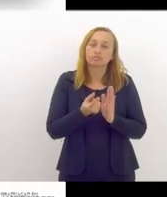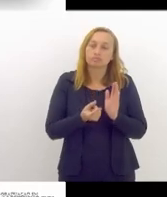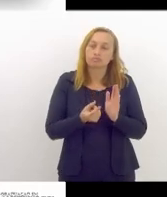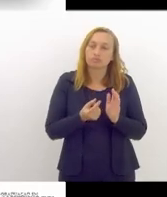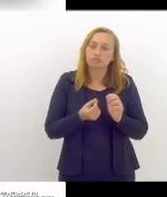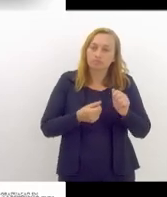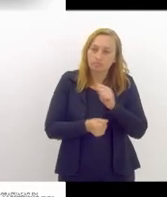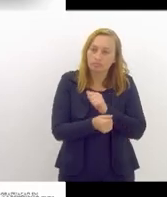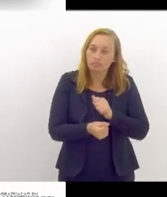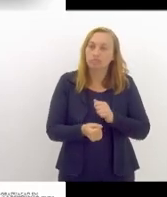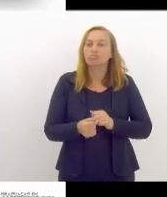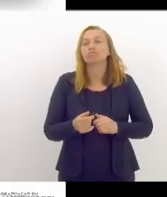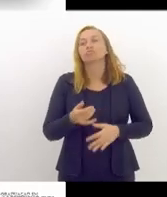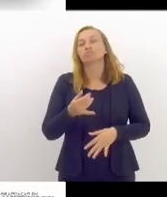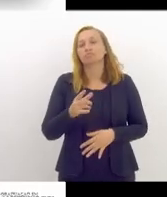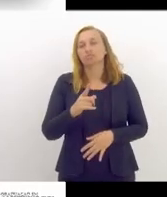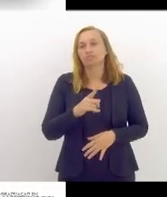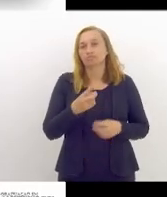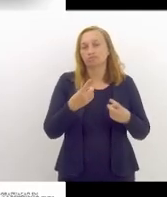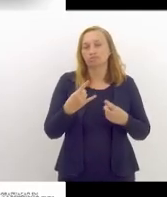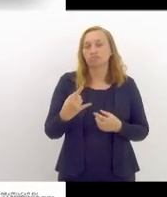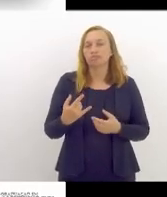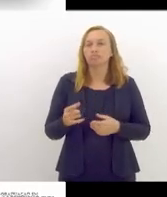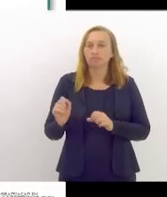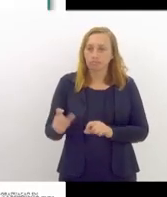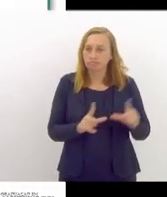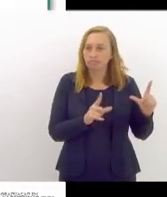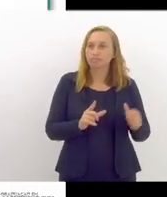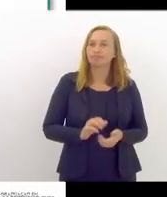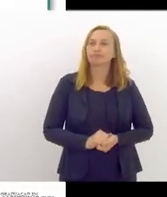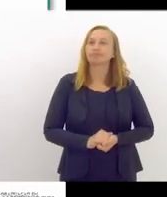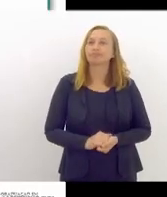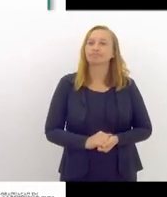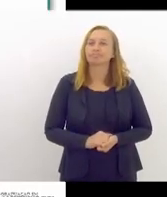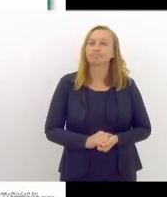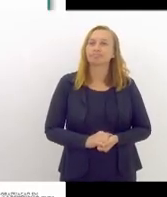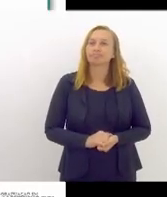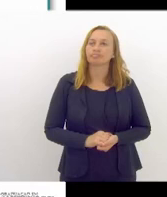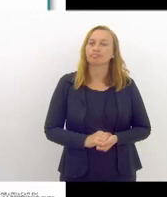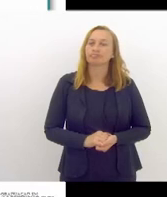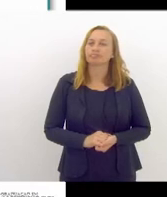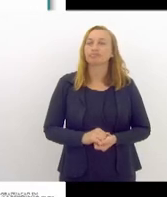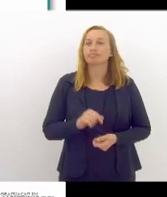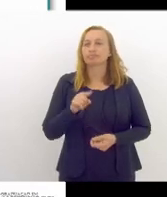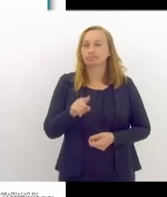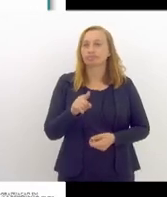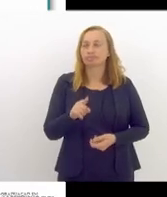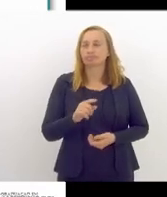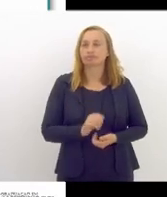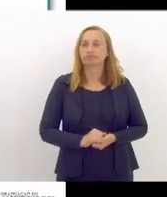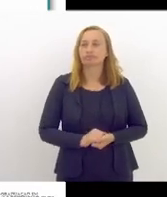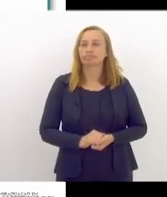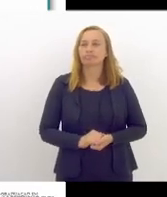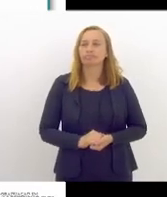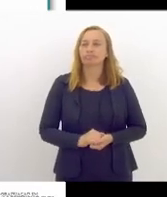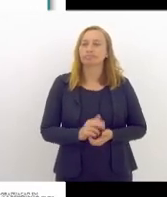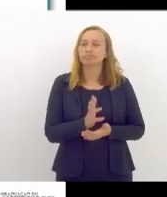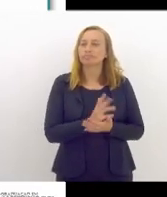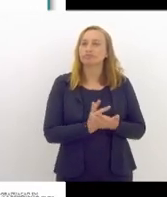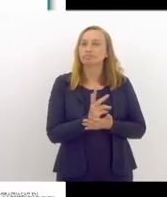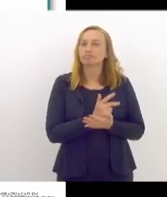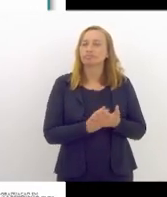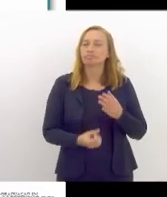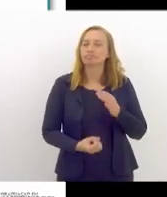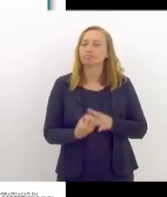trazer algum tipo de estimativa para isso pode passar por favor aqui eu trouxe né o mapeamento da